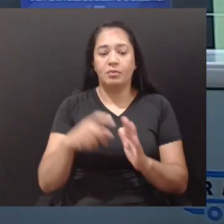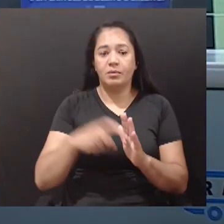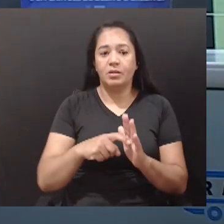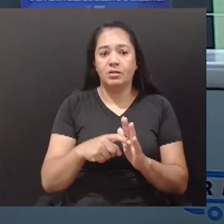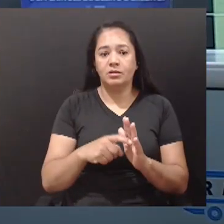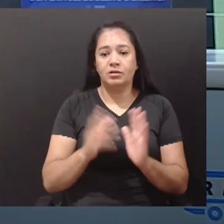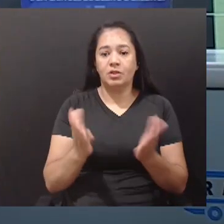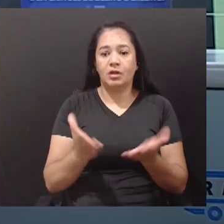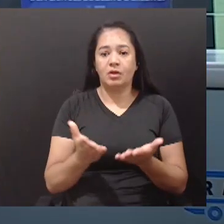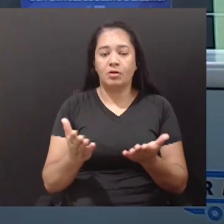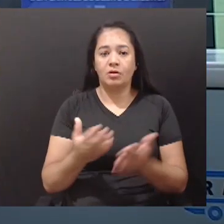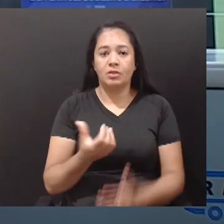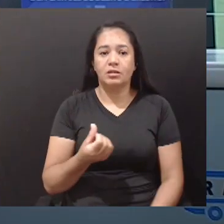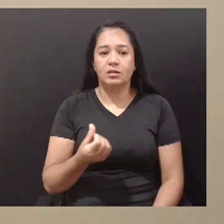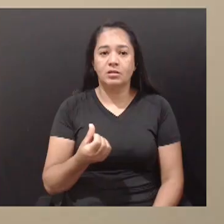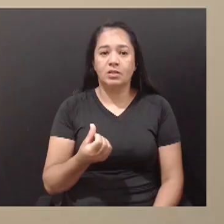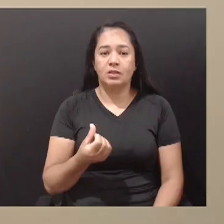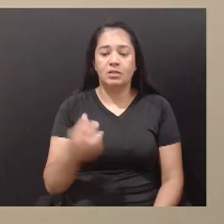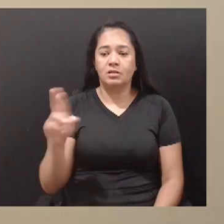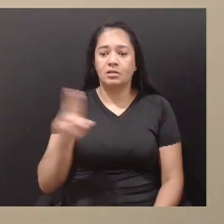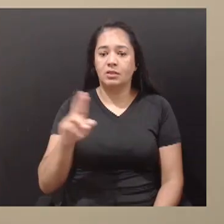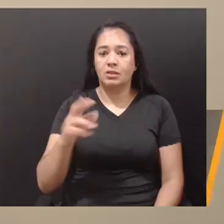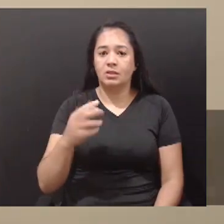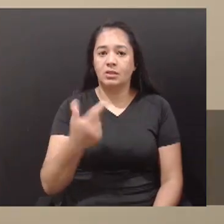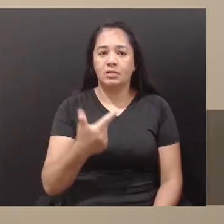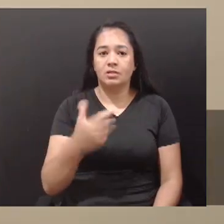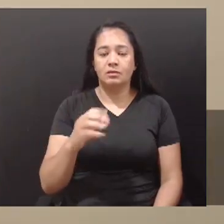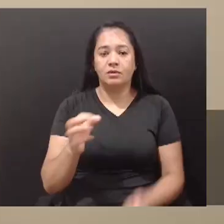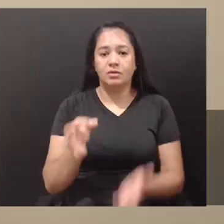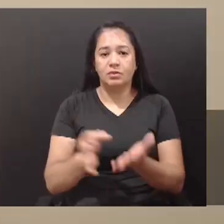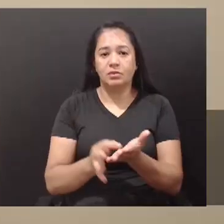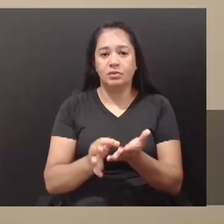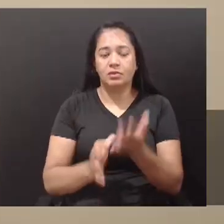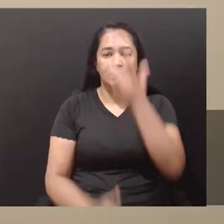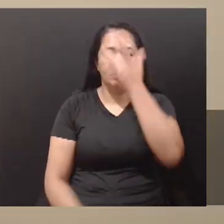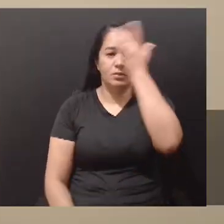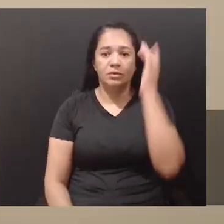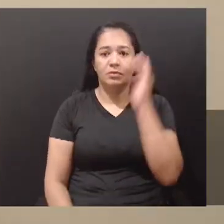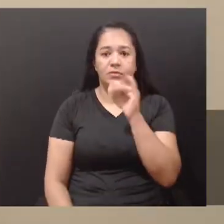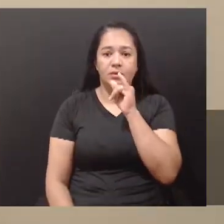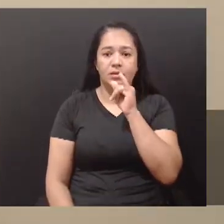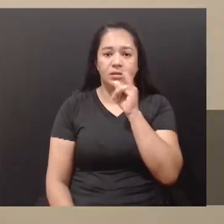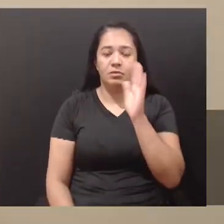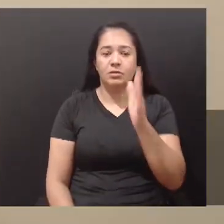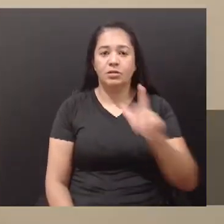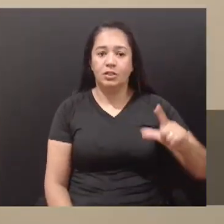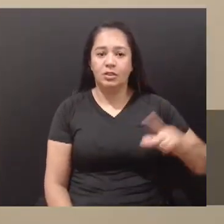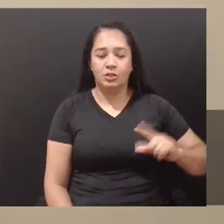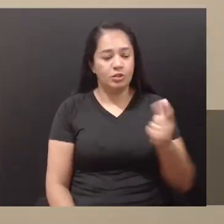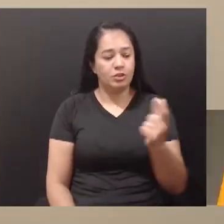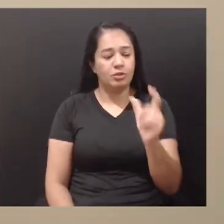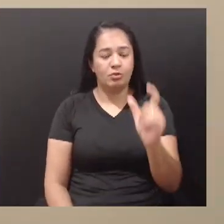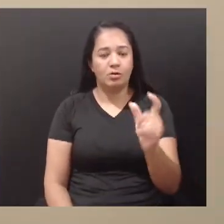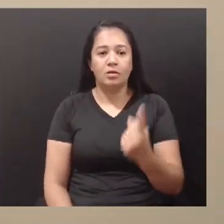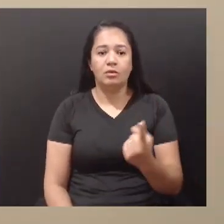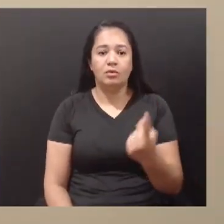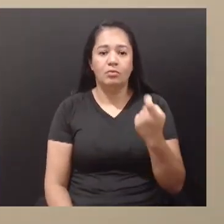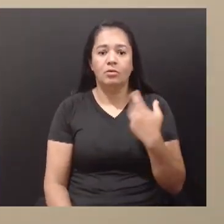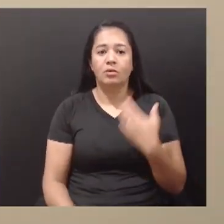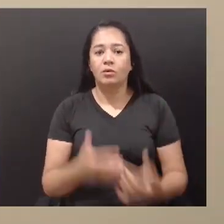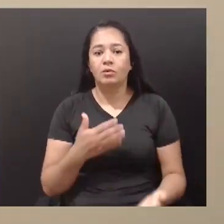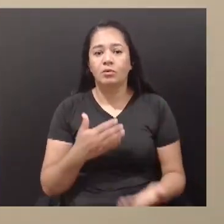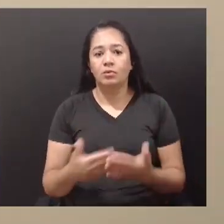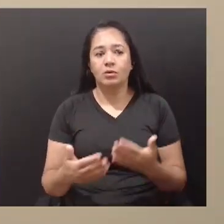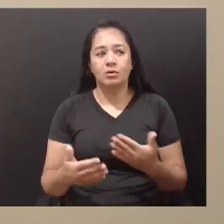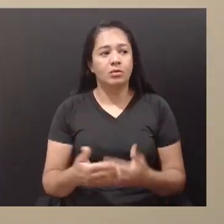atualmente R$ 6,20. A pessoa que, por exemplo, ela já tinha um cartão Bilhete Único, seja qualquer um